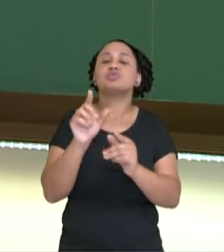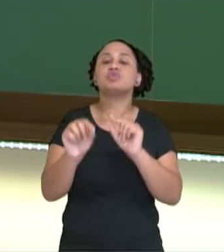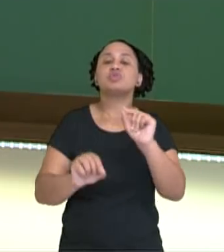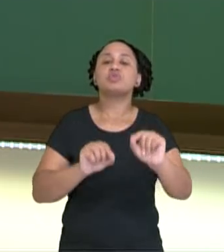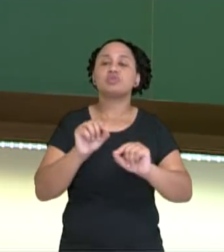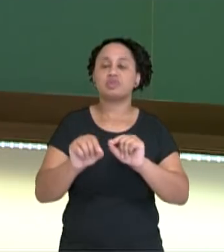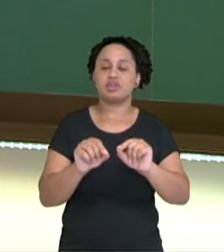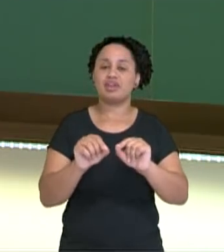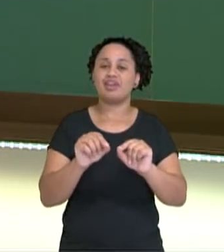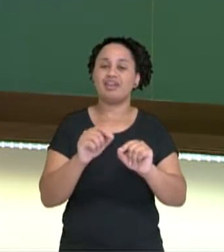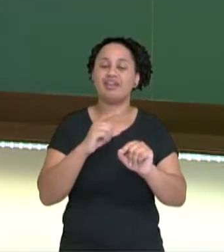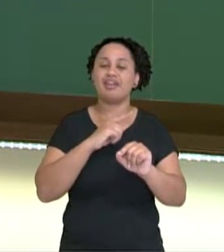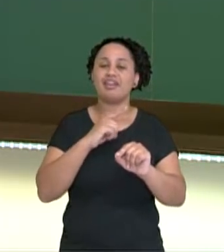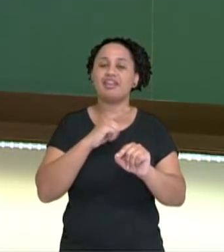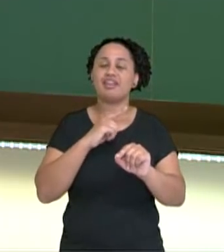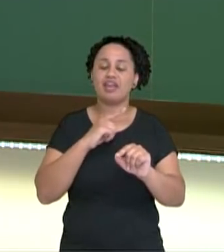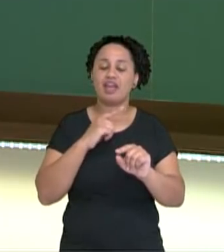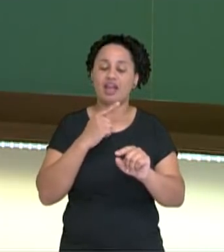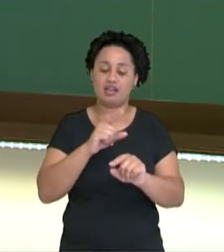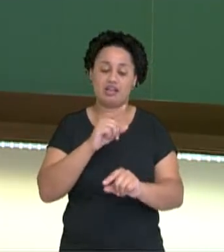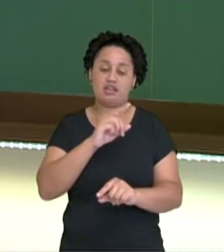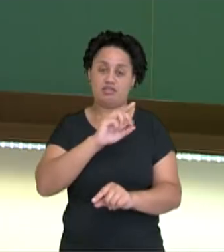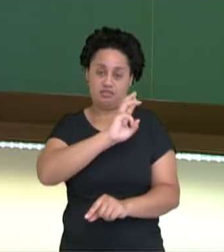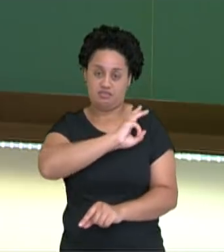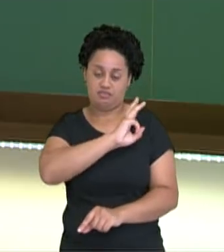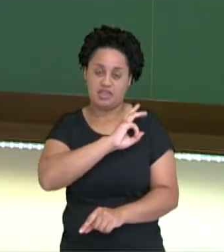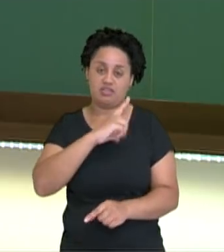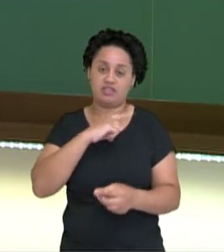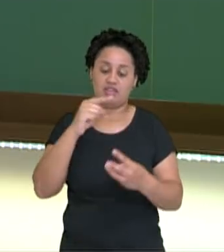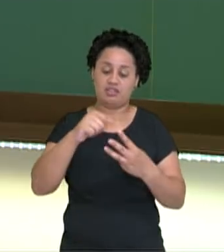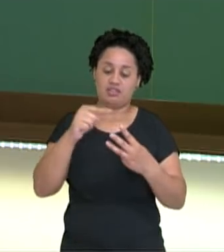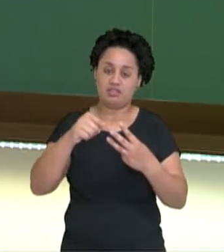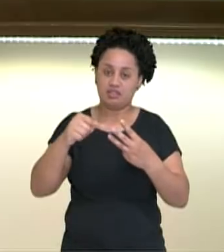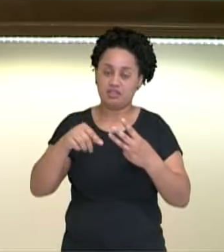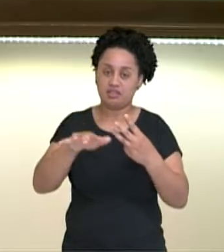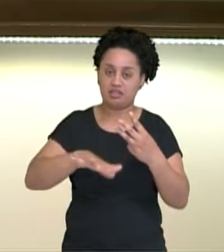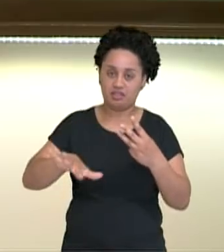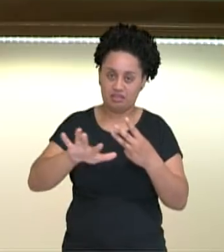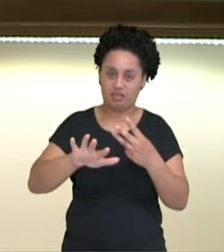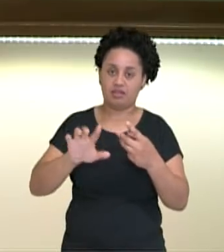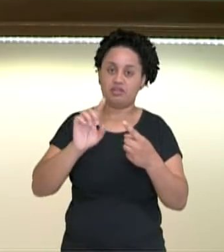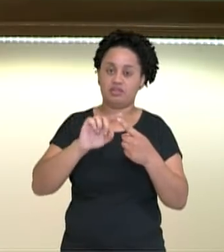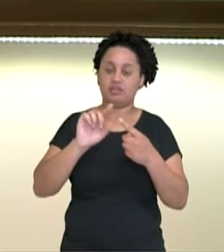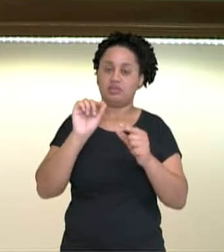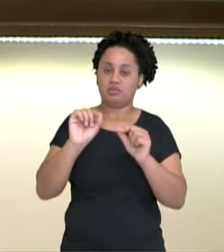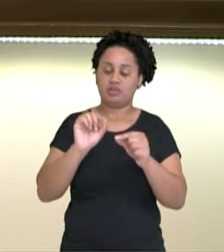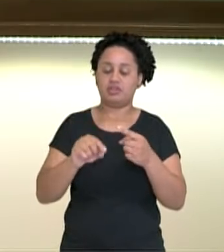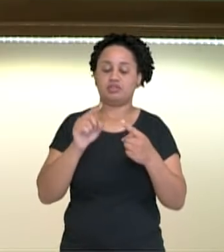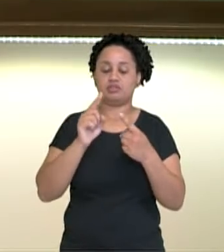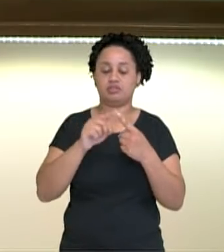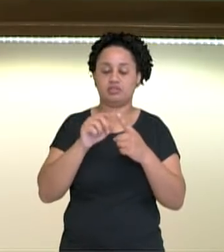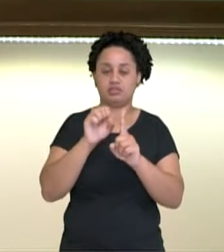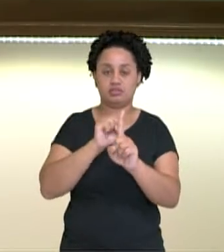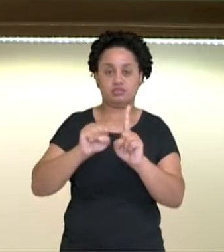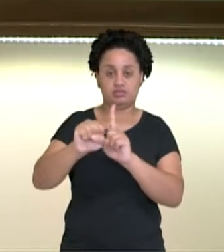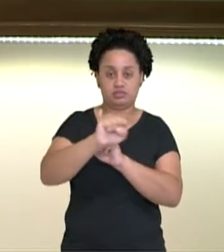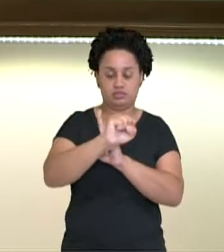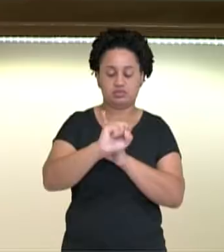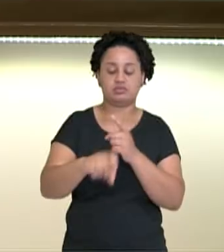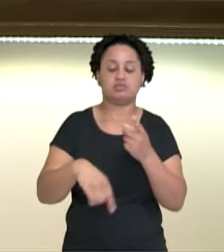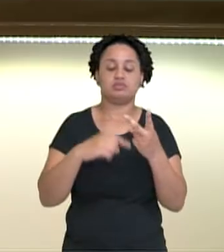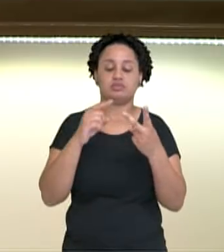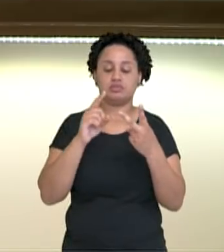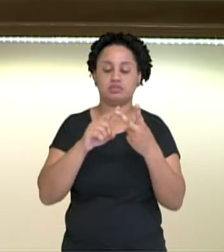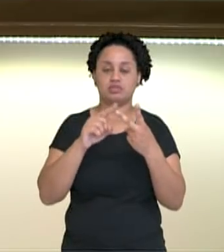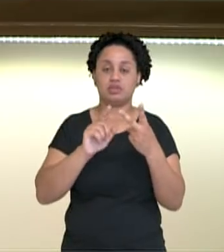médio, a disciplina contempla as 3 áreas das ciências sociais, que são sociologia,